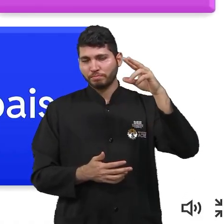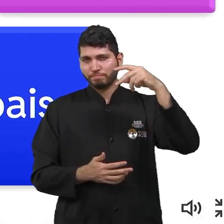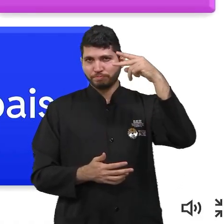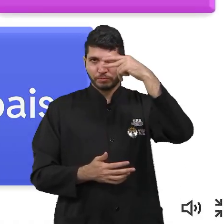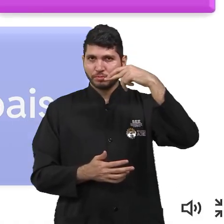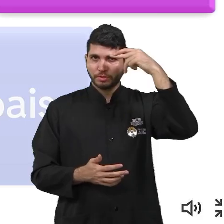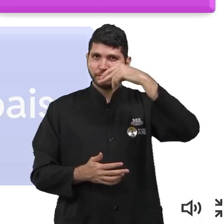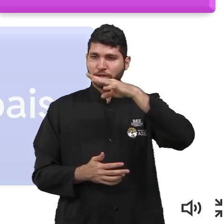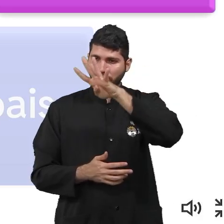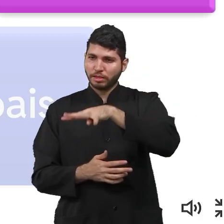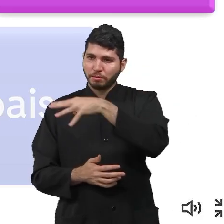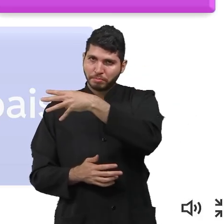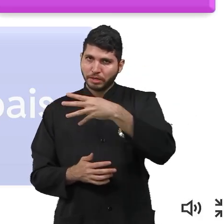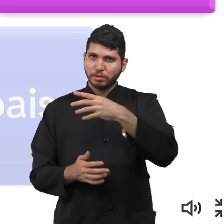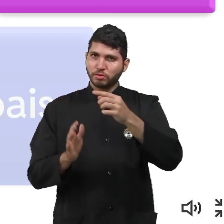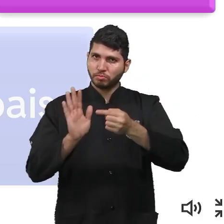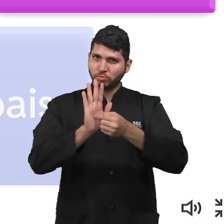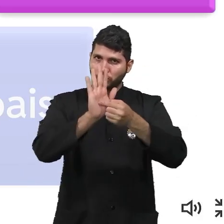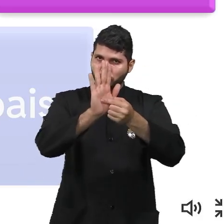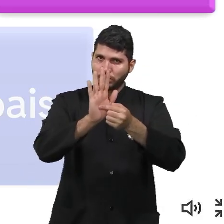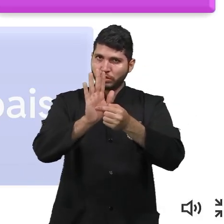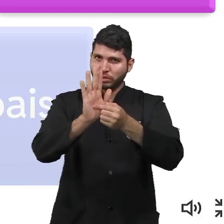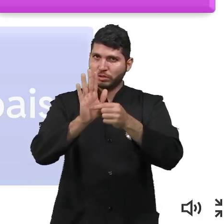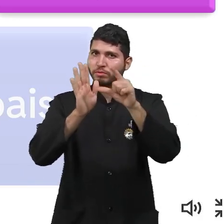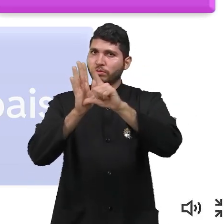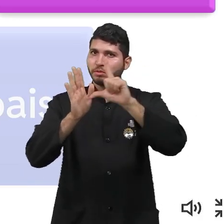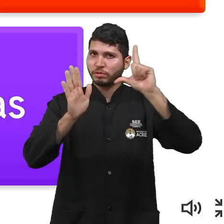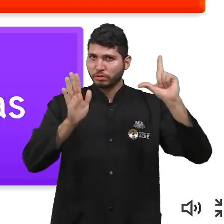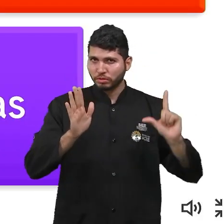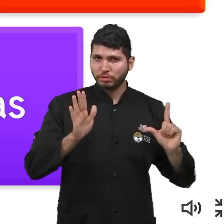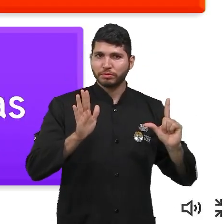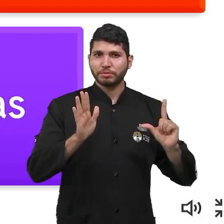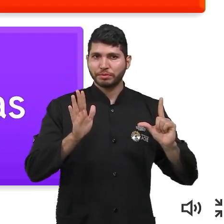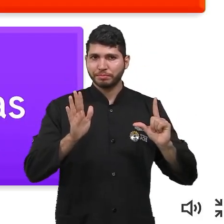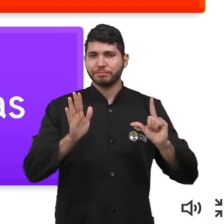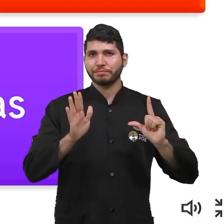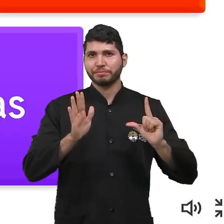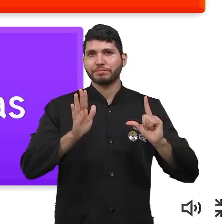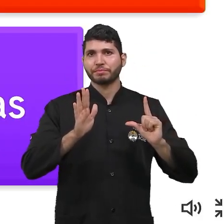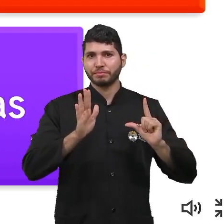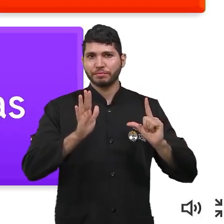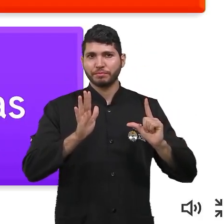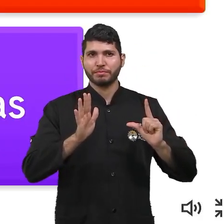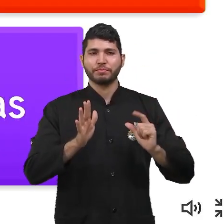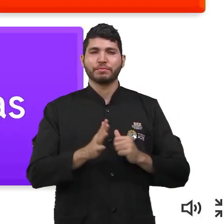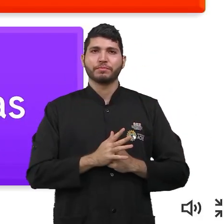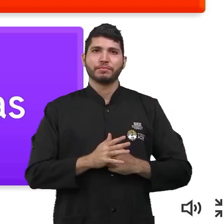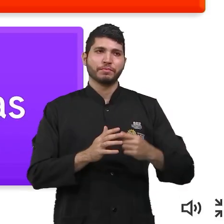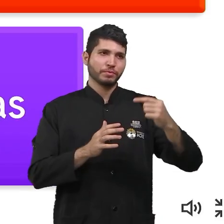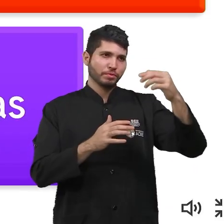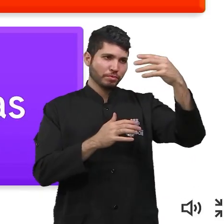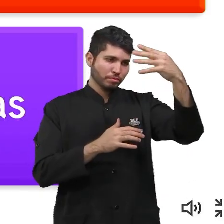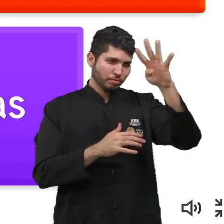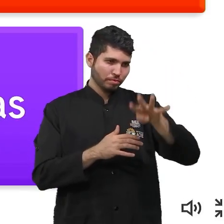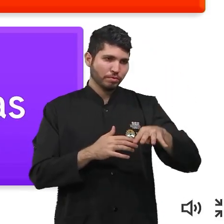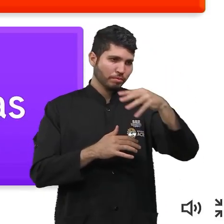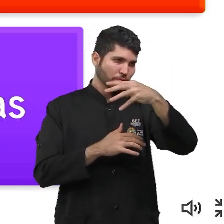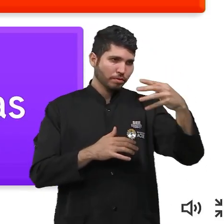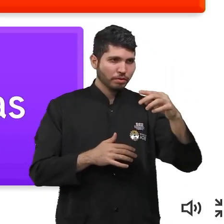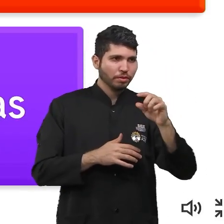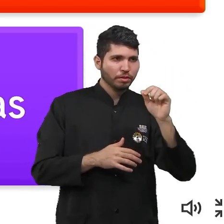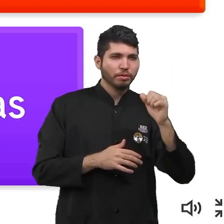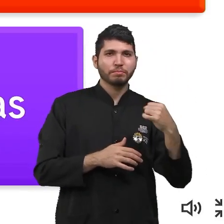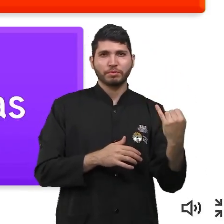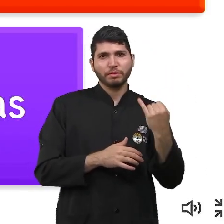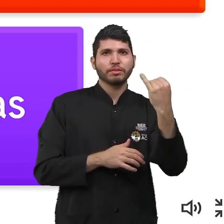atrás, que tem as pessoas do discurso, tem o Joe, tu, todas as pessoas do discurso. E aí você aplica, ó, Laura é quem?